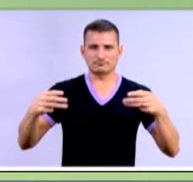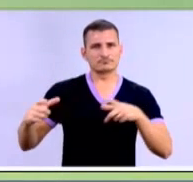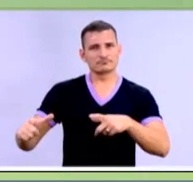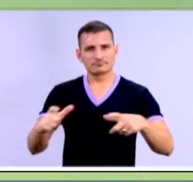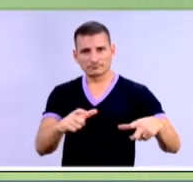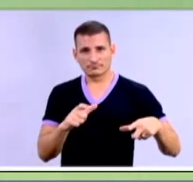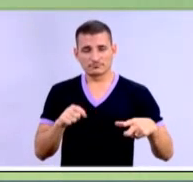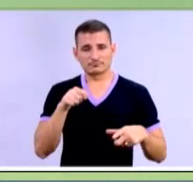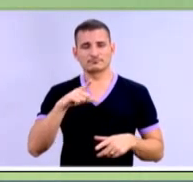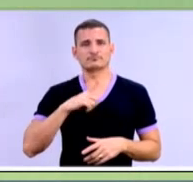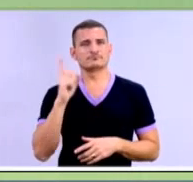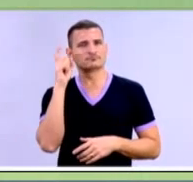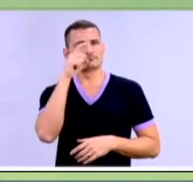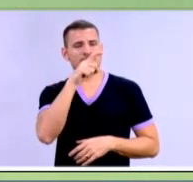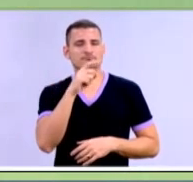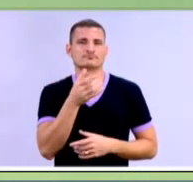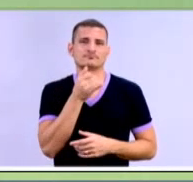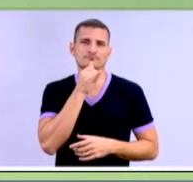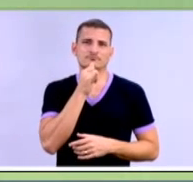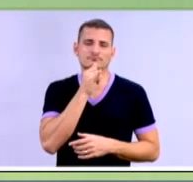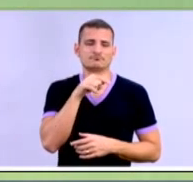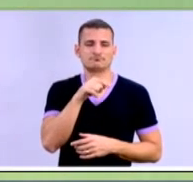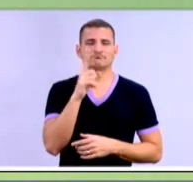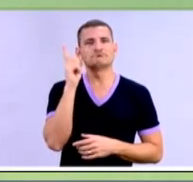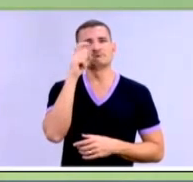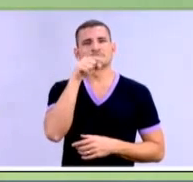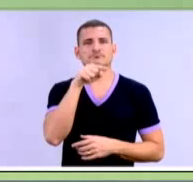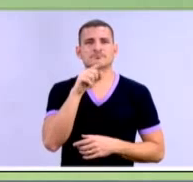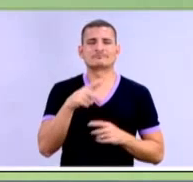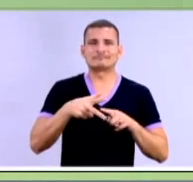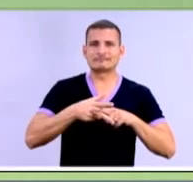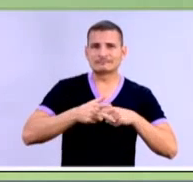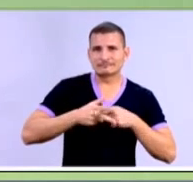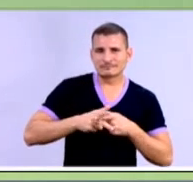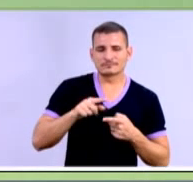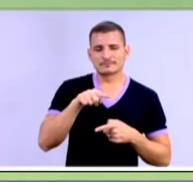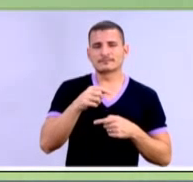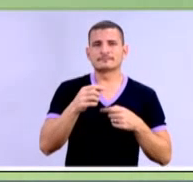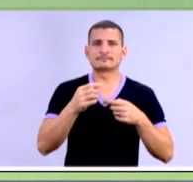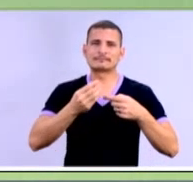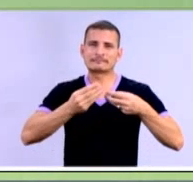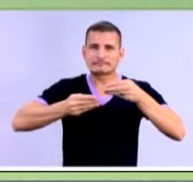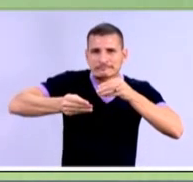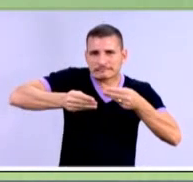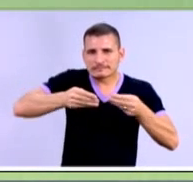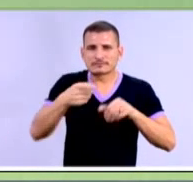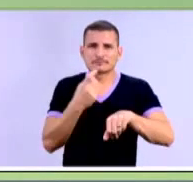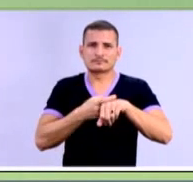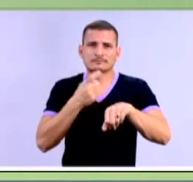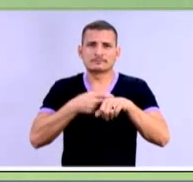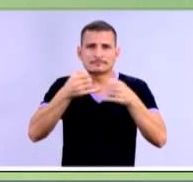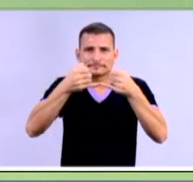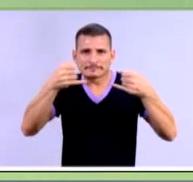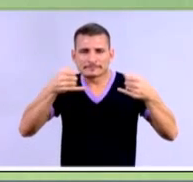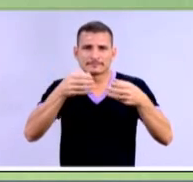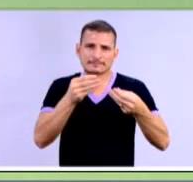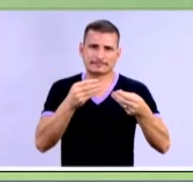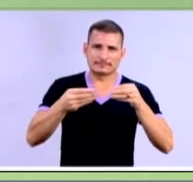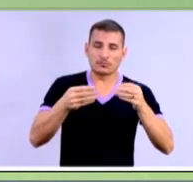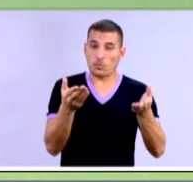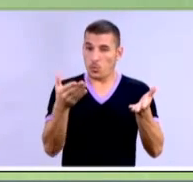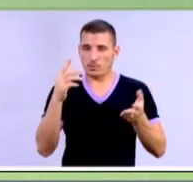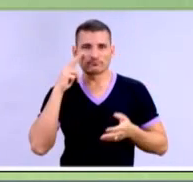dificuldades, né? Por exemplo, é difícil a manipulação dele, porque é um cabo mais duro. Hoje o cabo que a gente vê em casa,